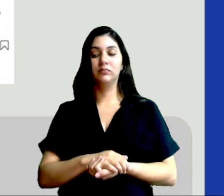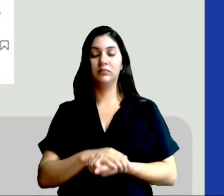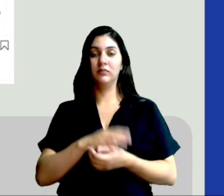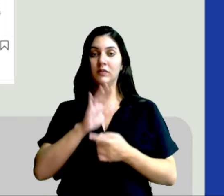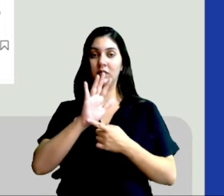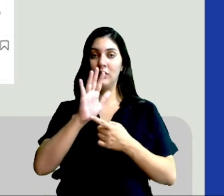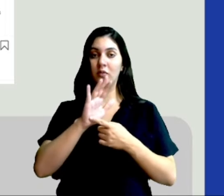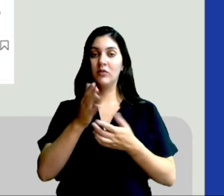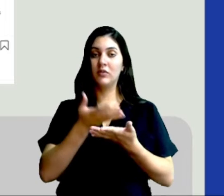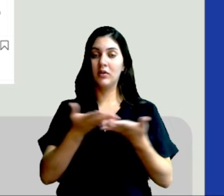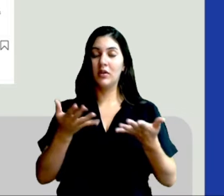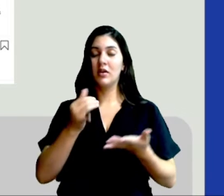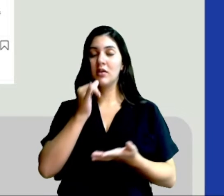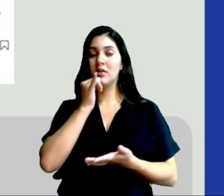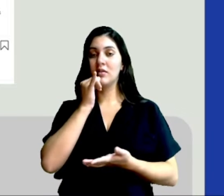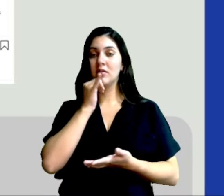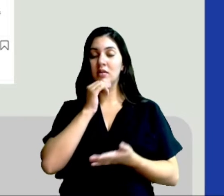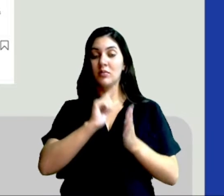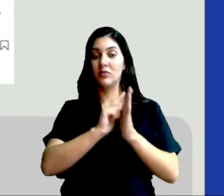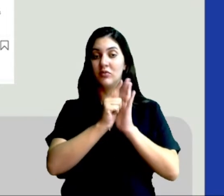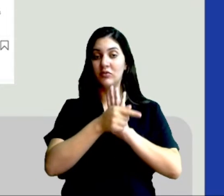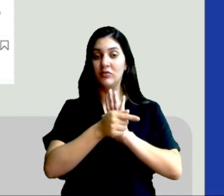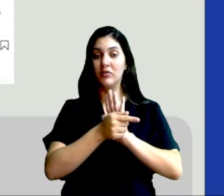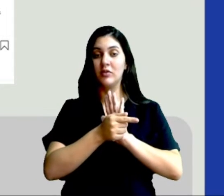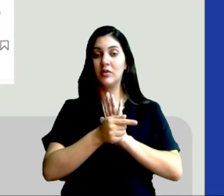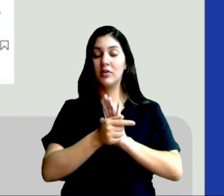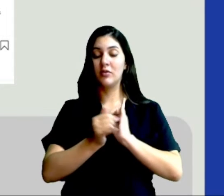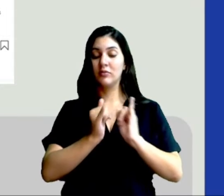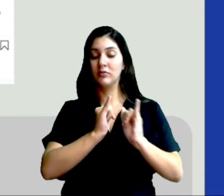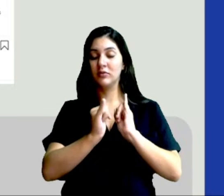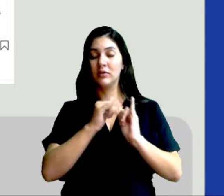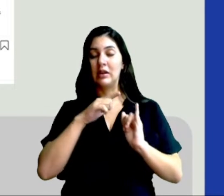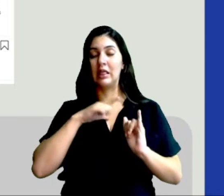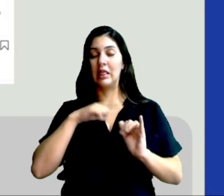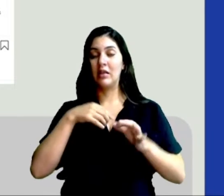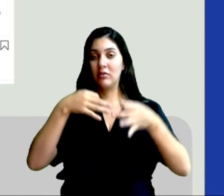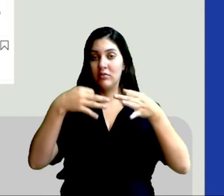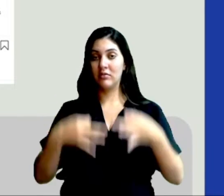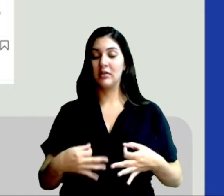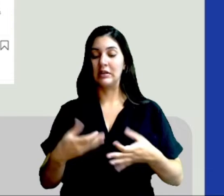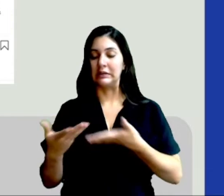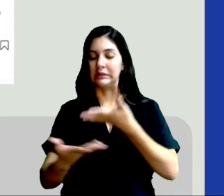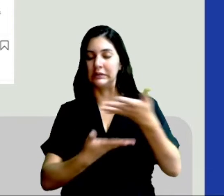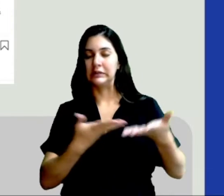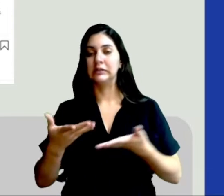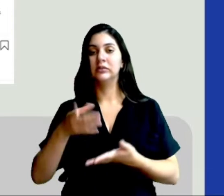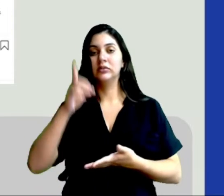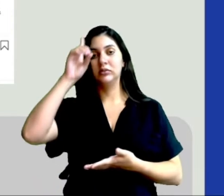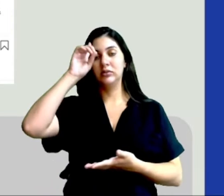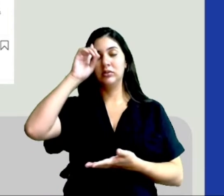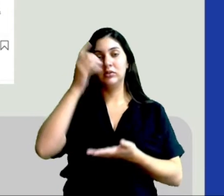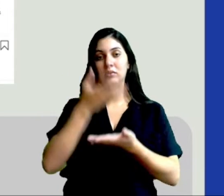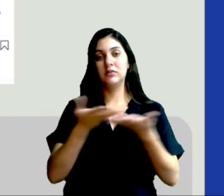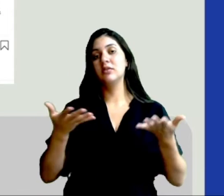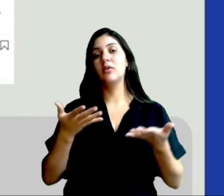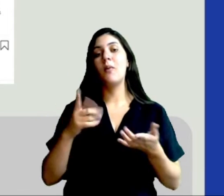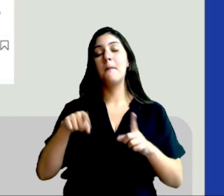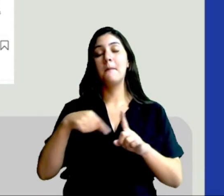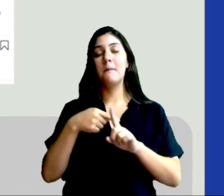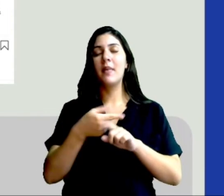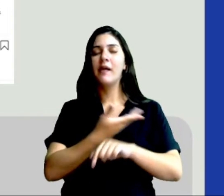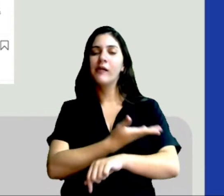E trouxe aqui exemplos de gêneros digitais que eu tenho certeza que faz parte aí do dia a dia de vocês. E o mais comum